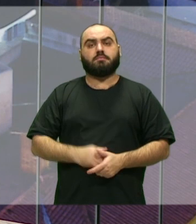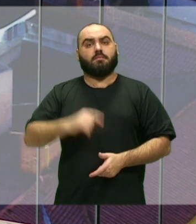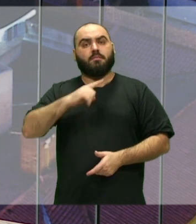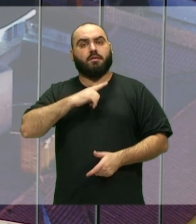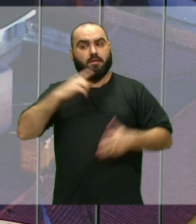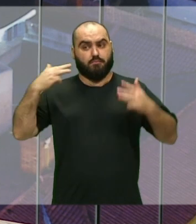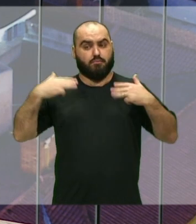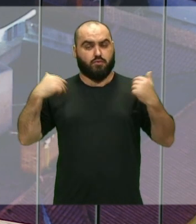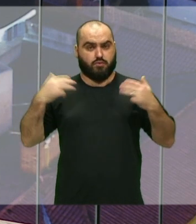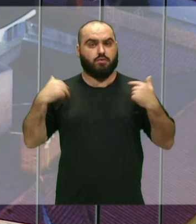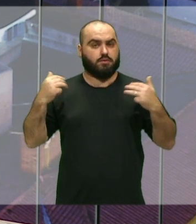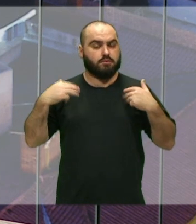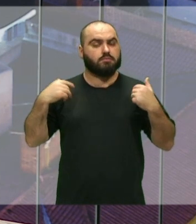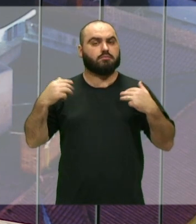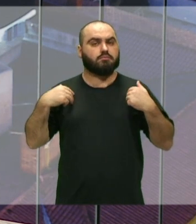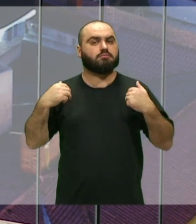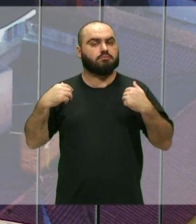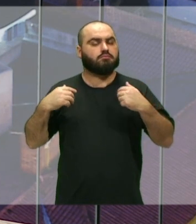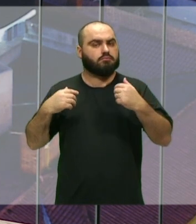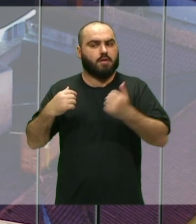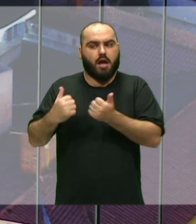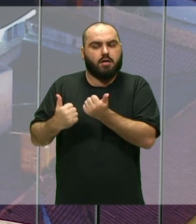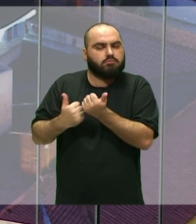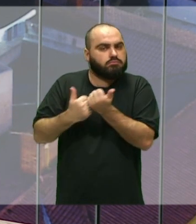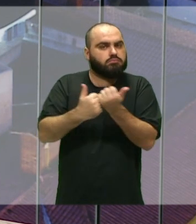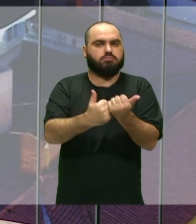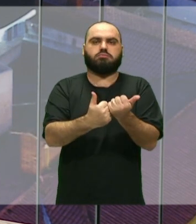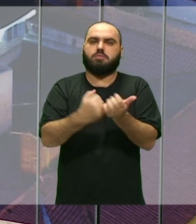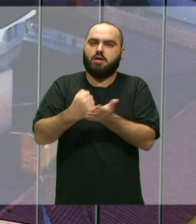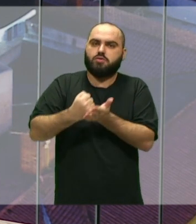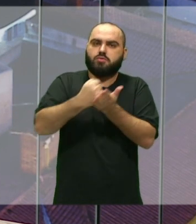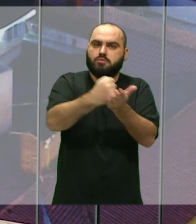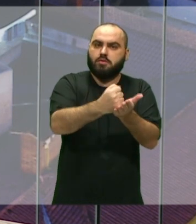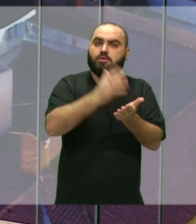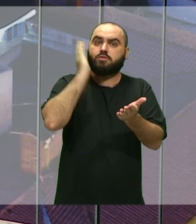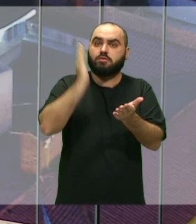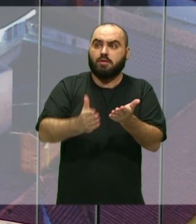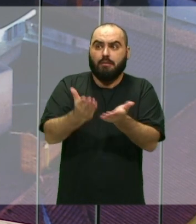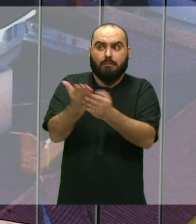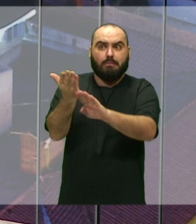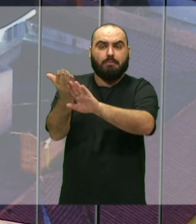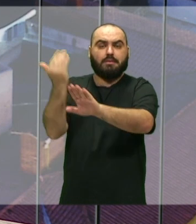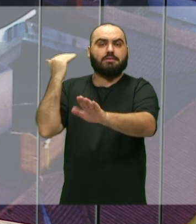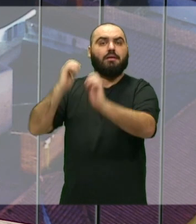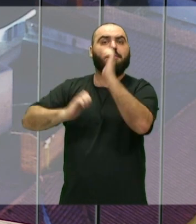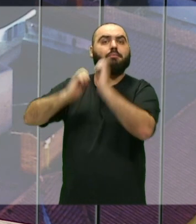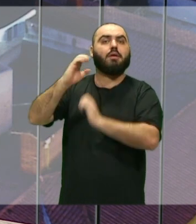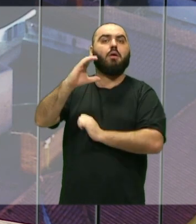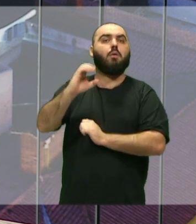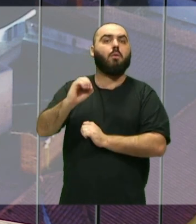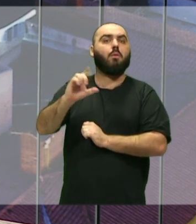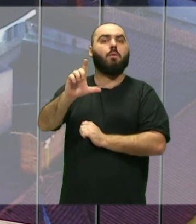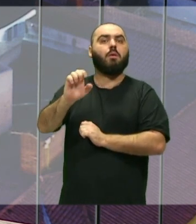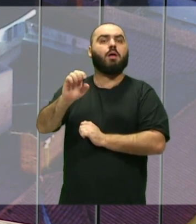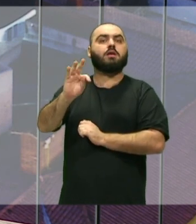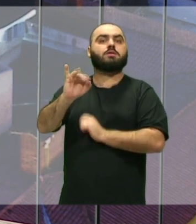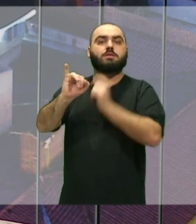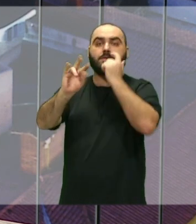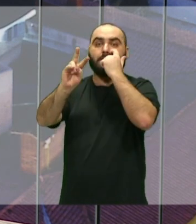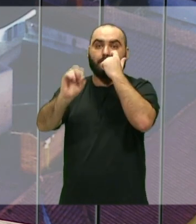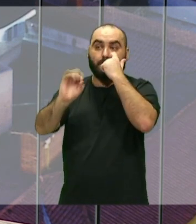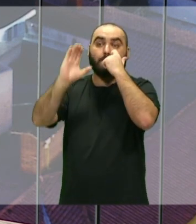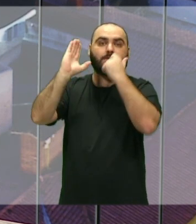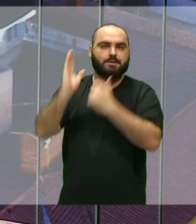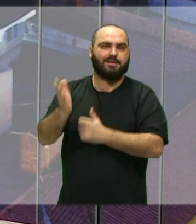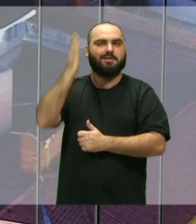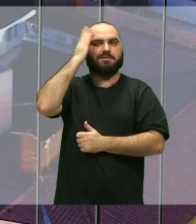gente vai julgar todos. Mas tem motorista que são muito parceiro da gente ali, que já deixa o sistema da coletivo. Então, eles já estão no sistema do transporte. Né?